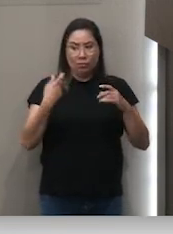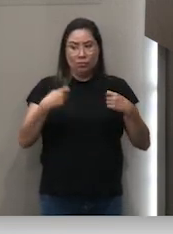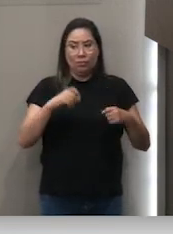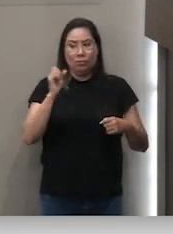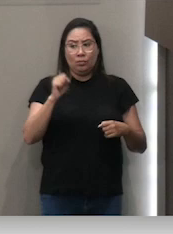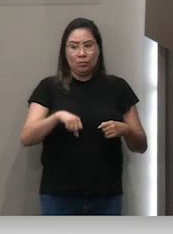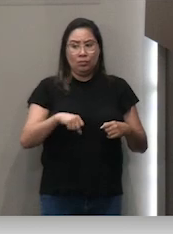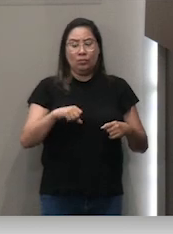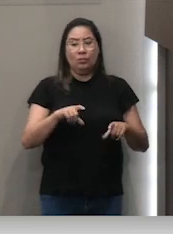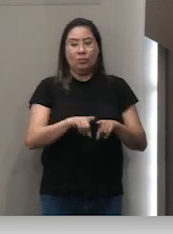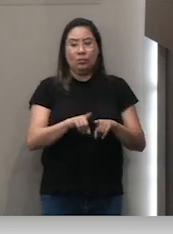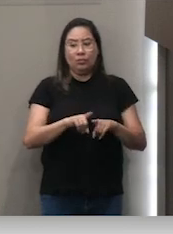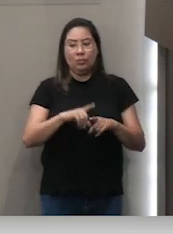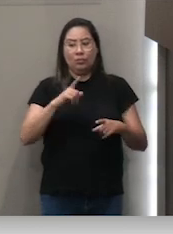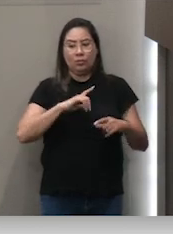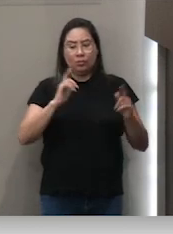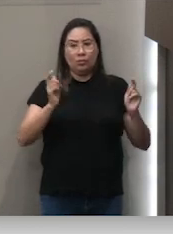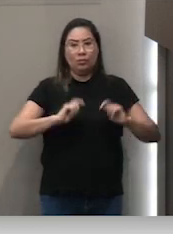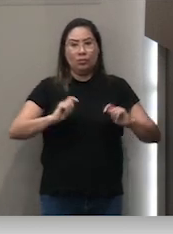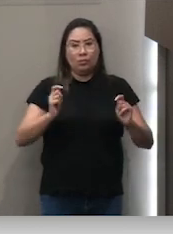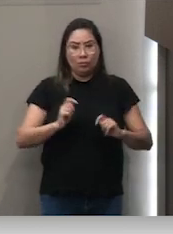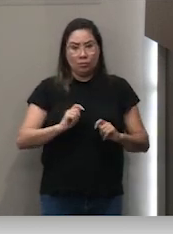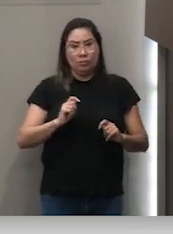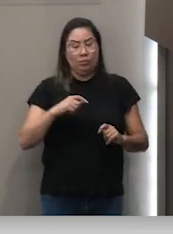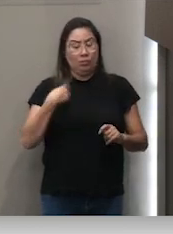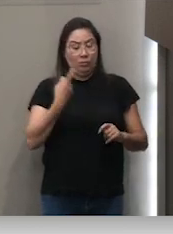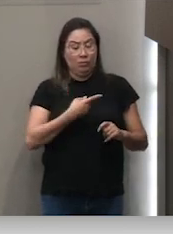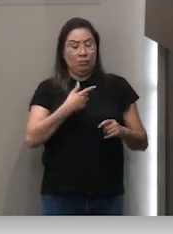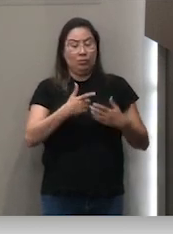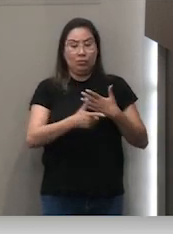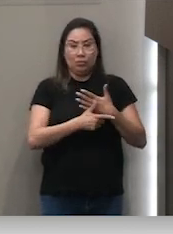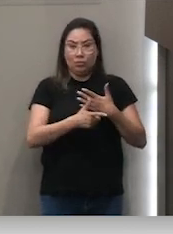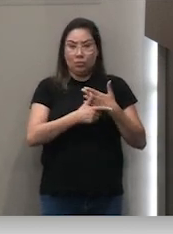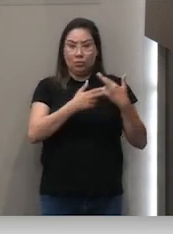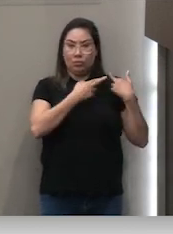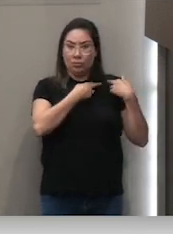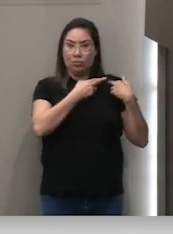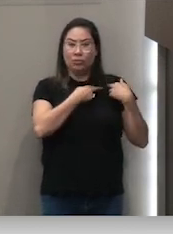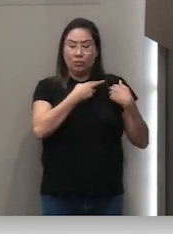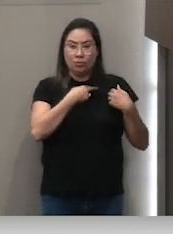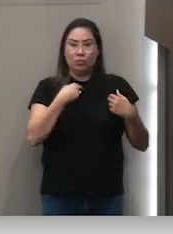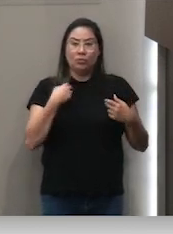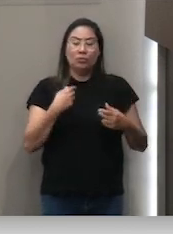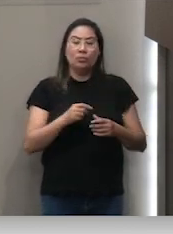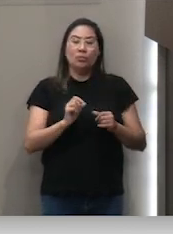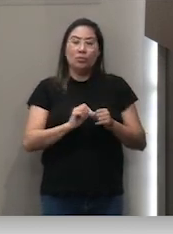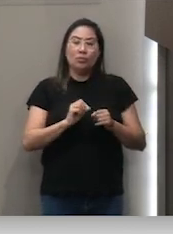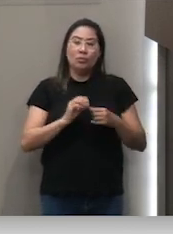nós temos essa capacidade como legisladores, de também fazer mais